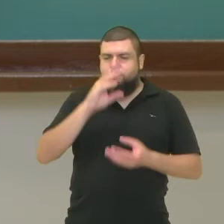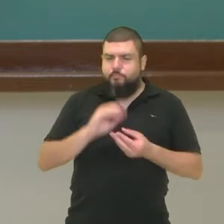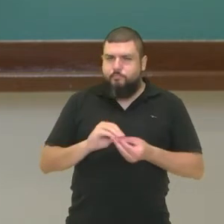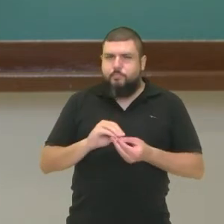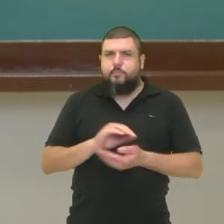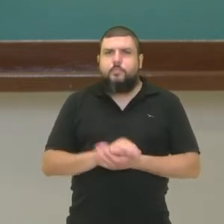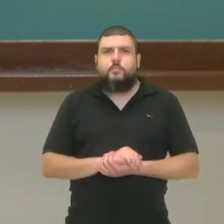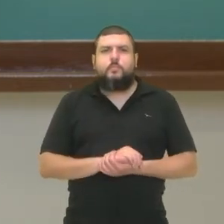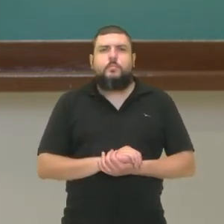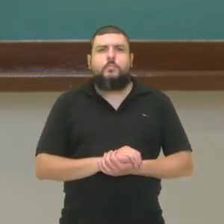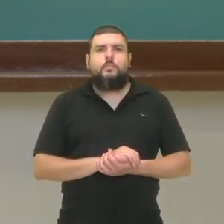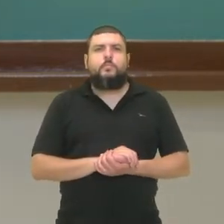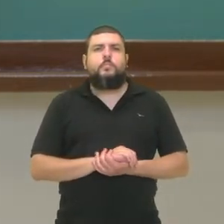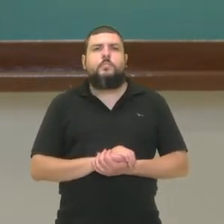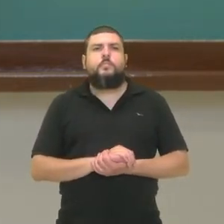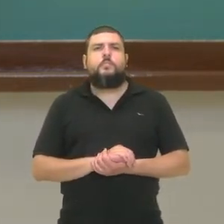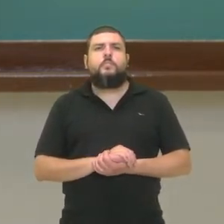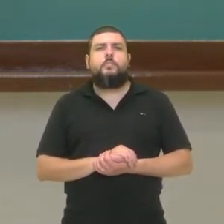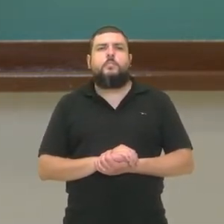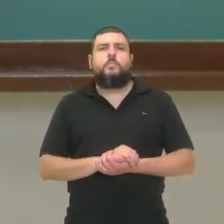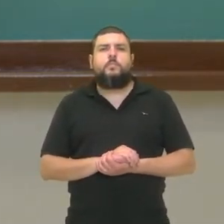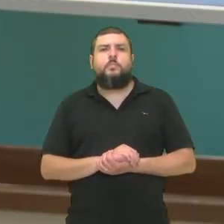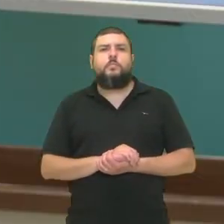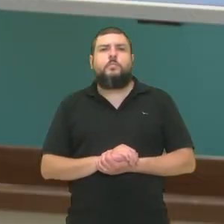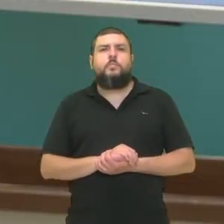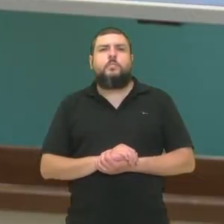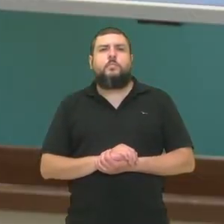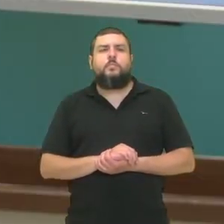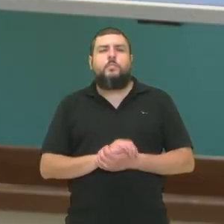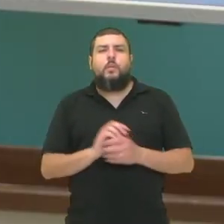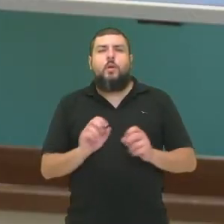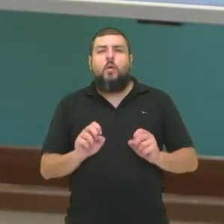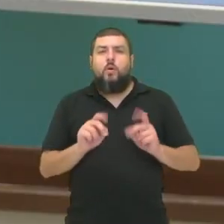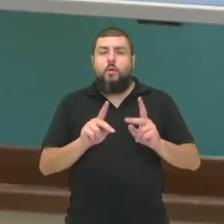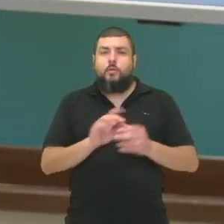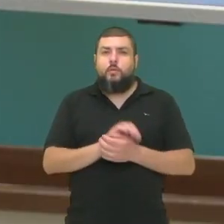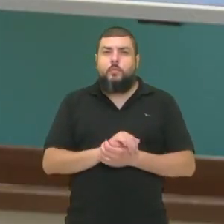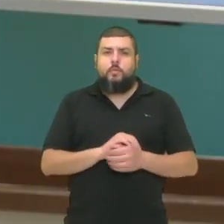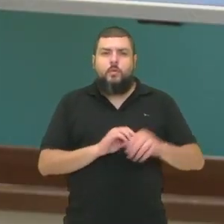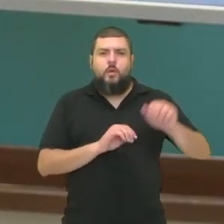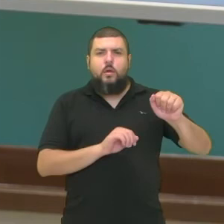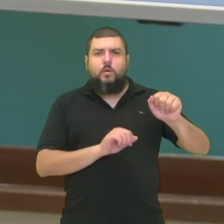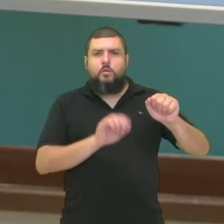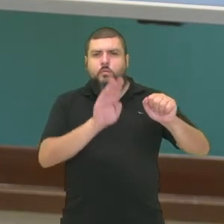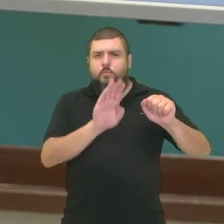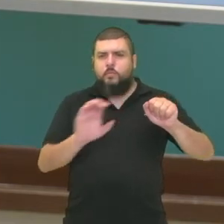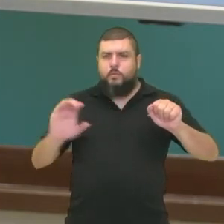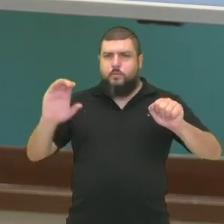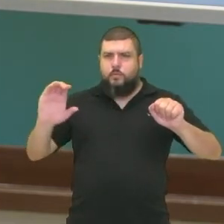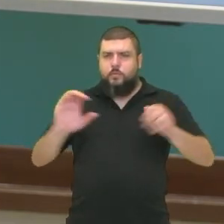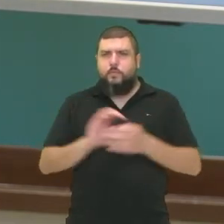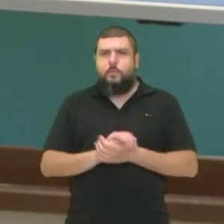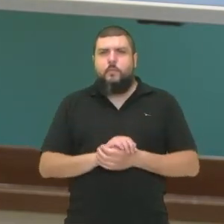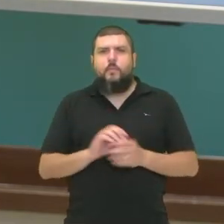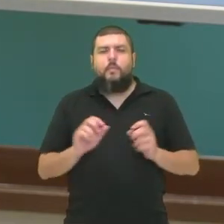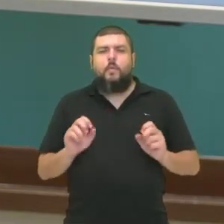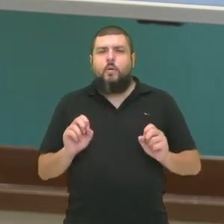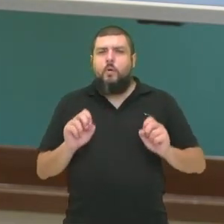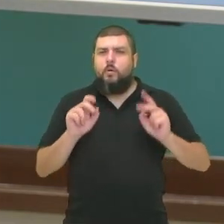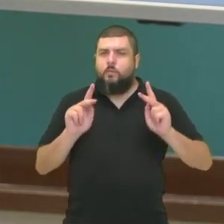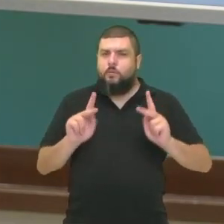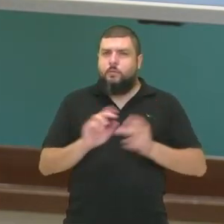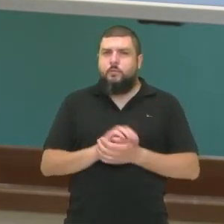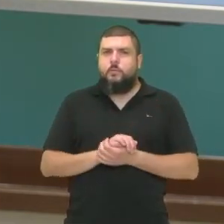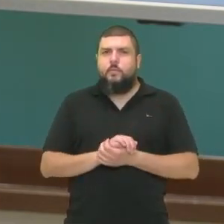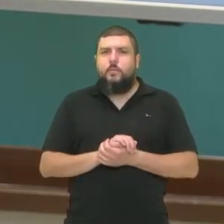a produção de vocês? Então vamos lá, nós temos o ponto A, o ponto B e o ponto C. Relembrando, sempre digo, é